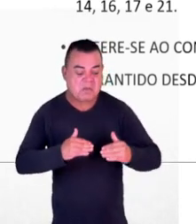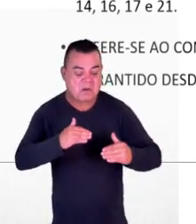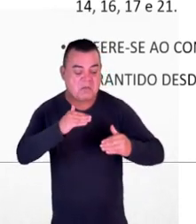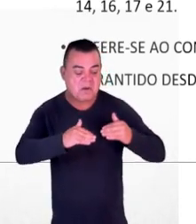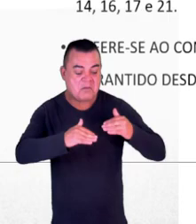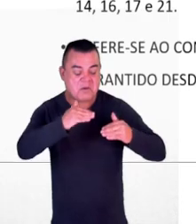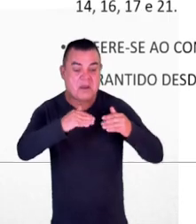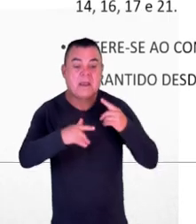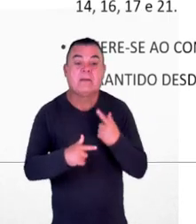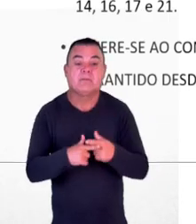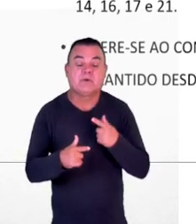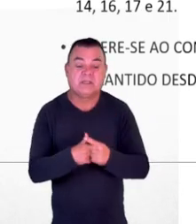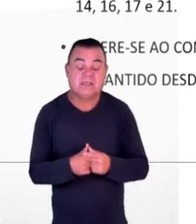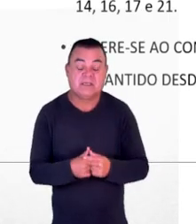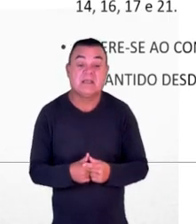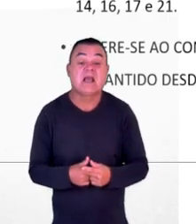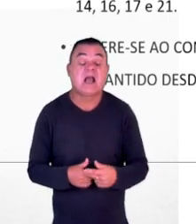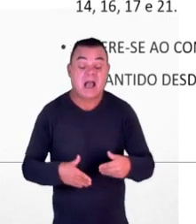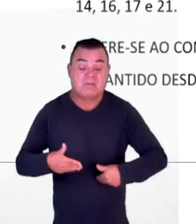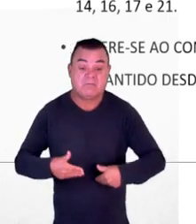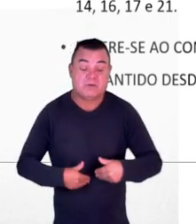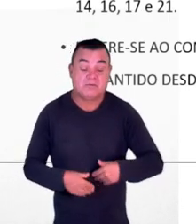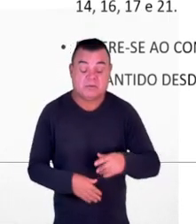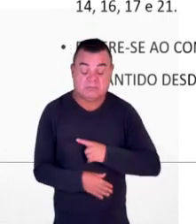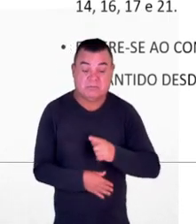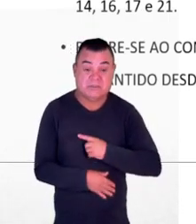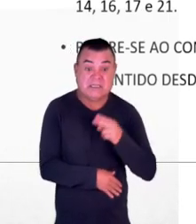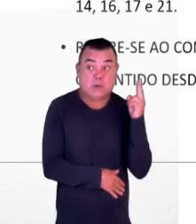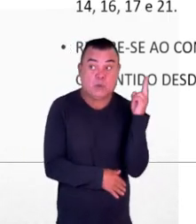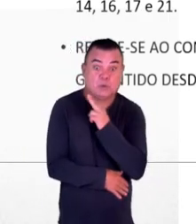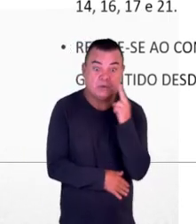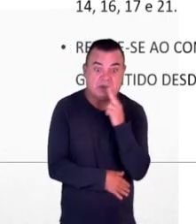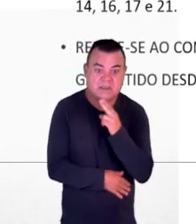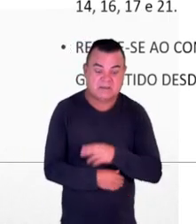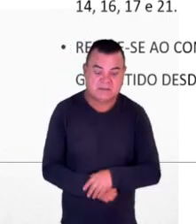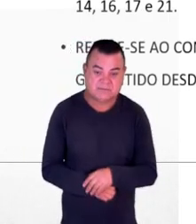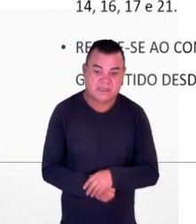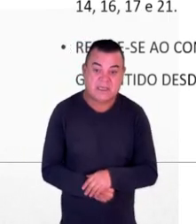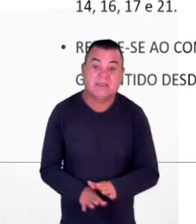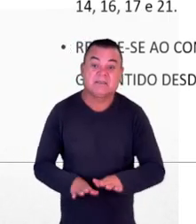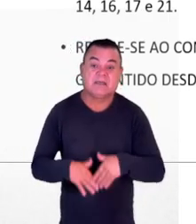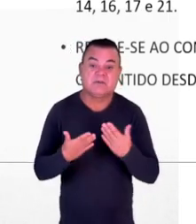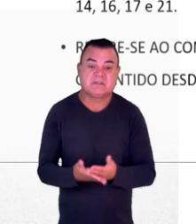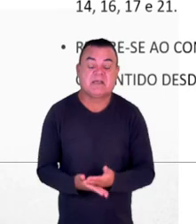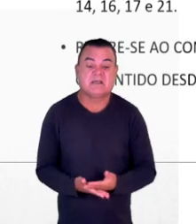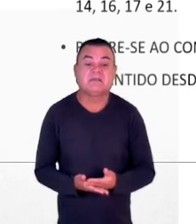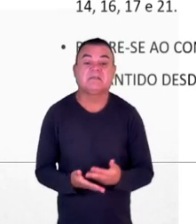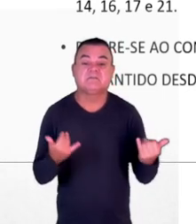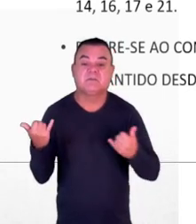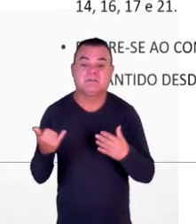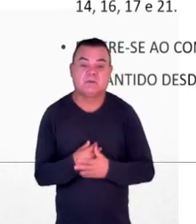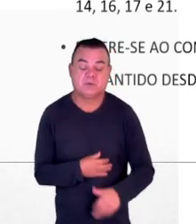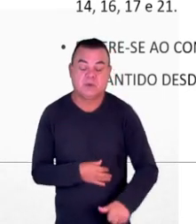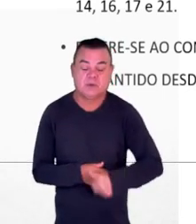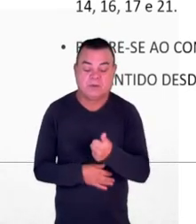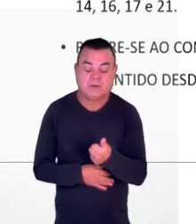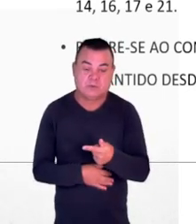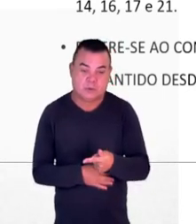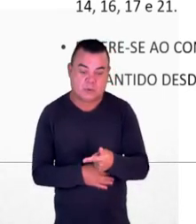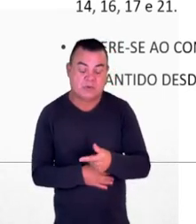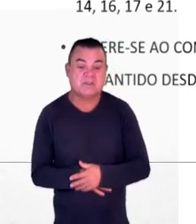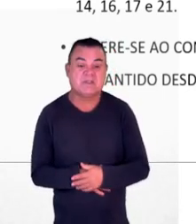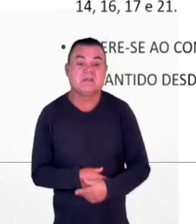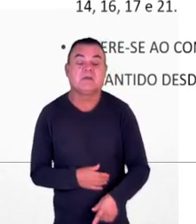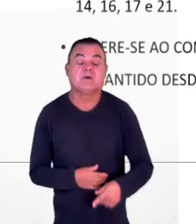emergência que a fome impõe e isso tá lá nas orientações Gerais número 12 itens um 6